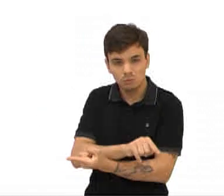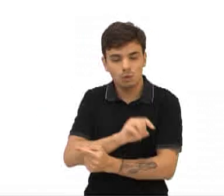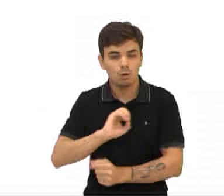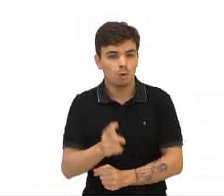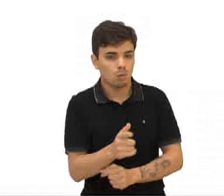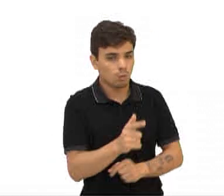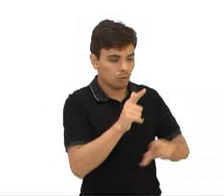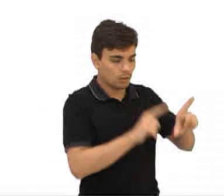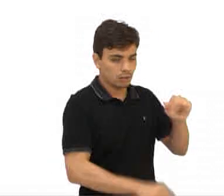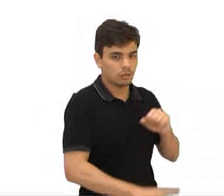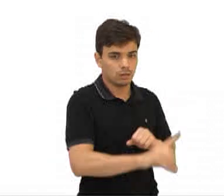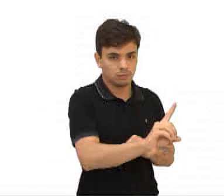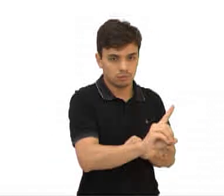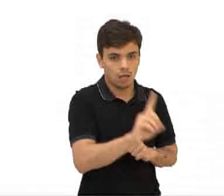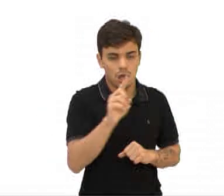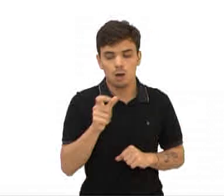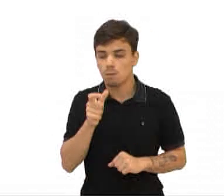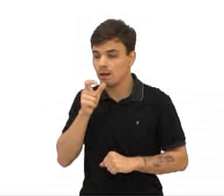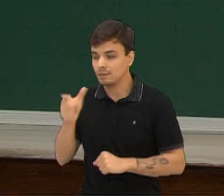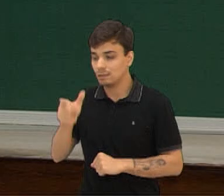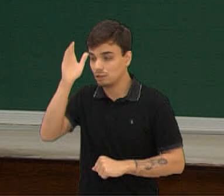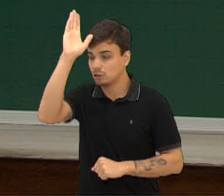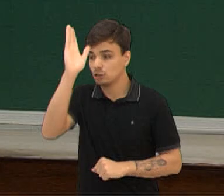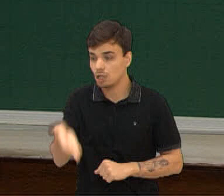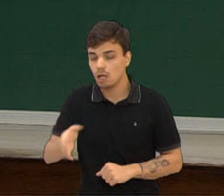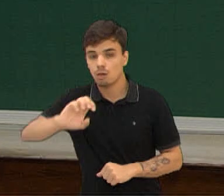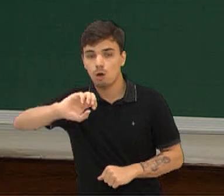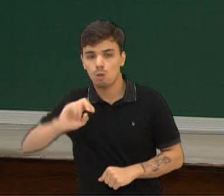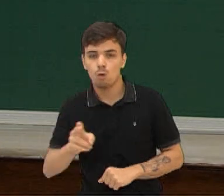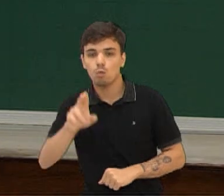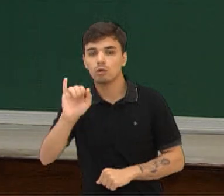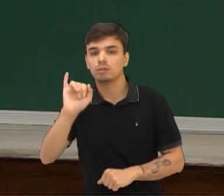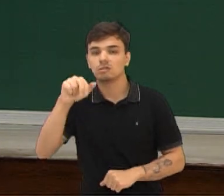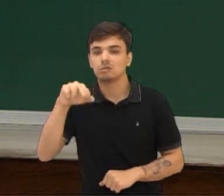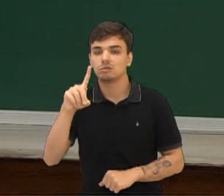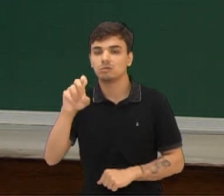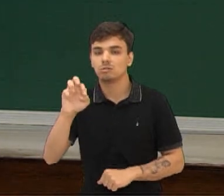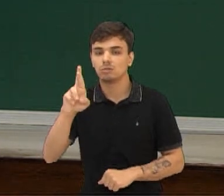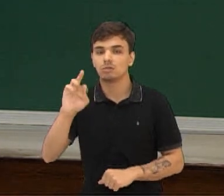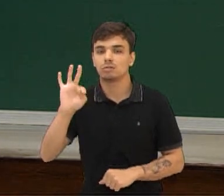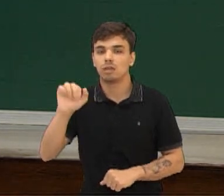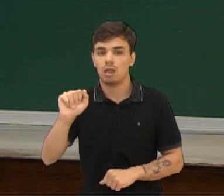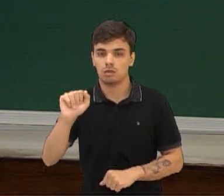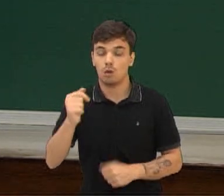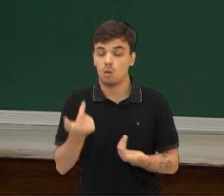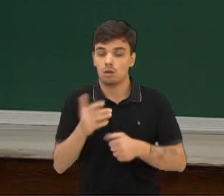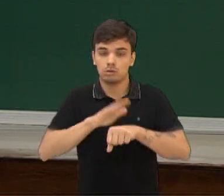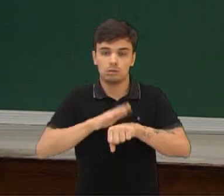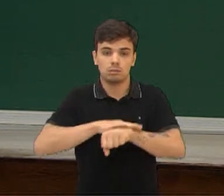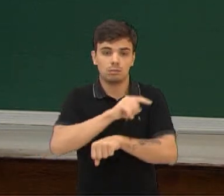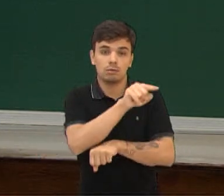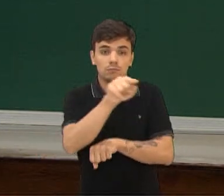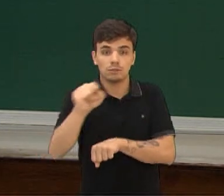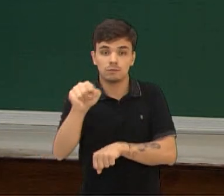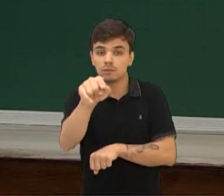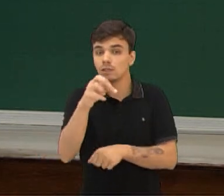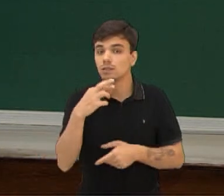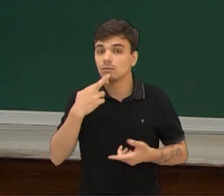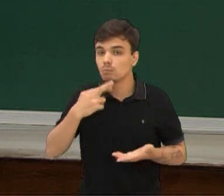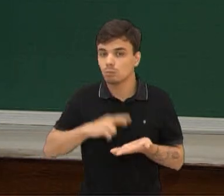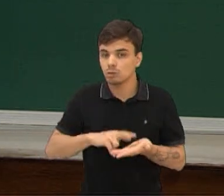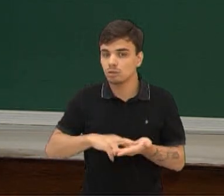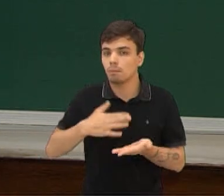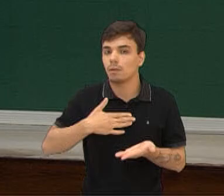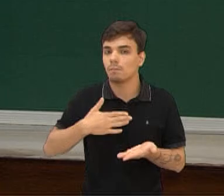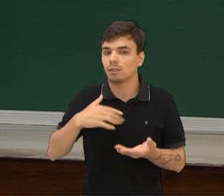D, com uma citação direta ou indireta. Eu vou dar um tempinho para você responde essa para mim